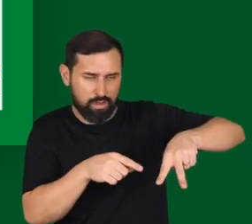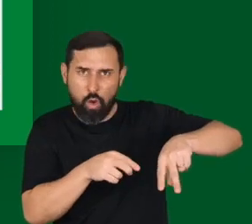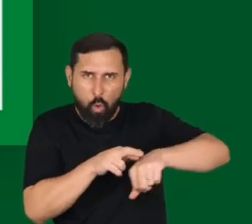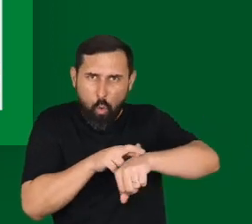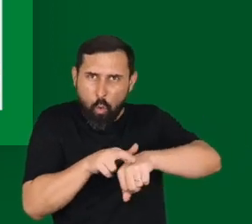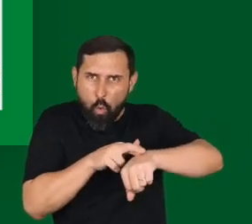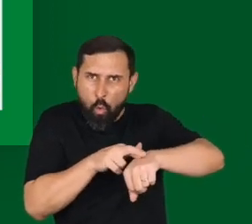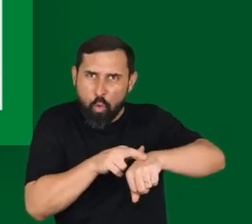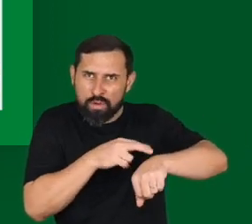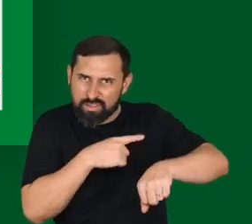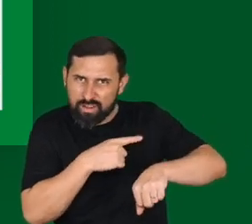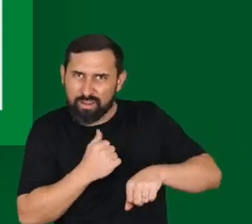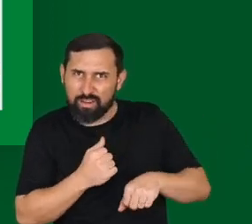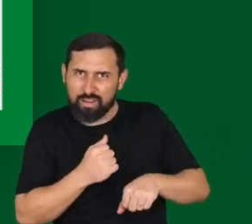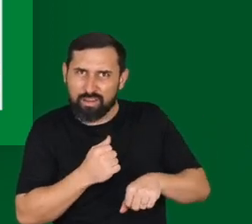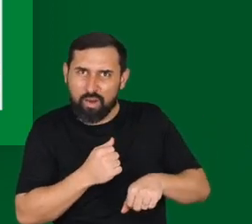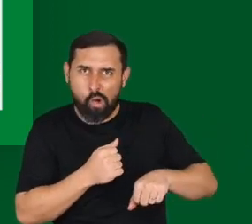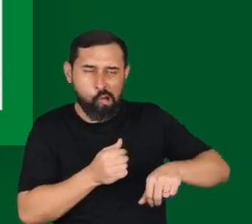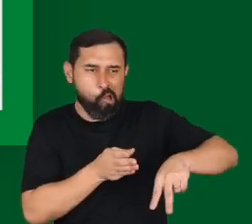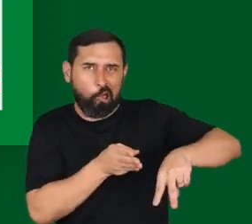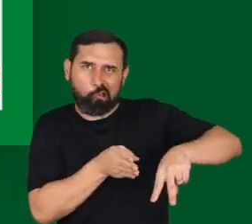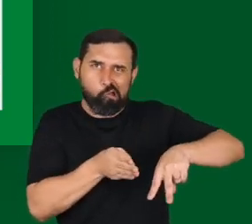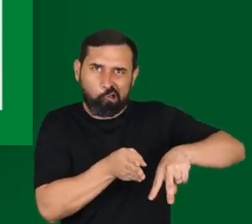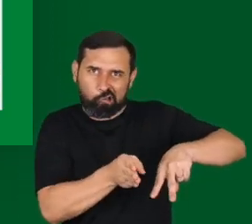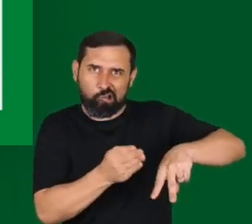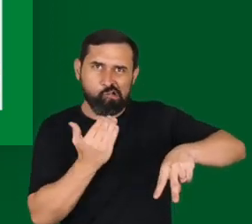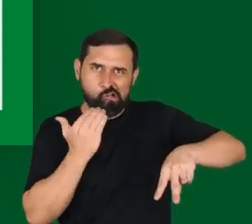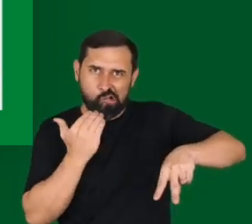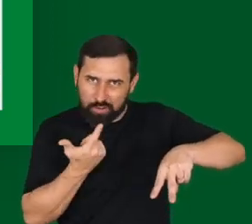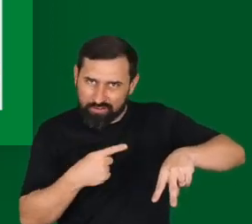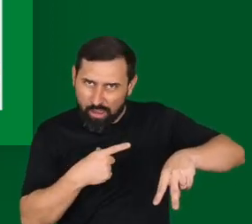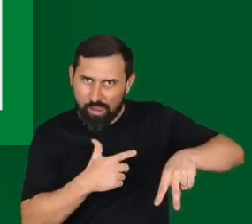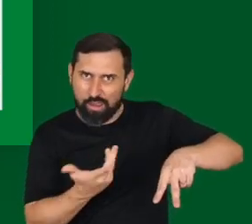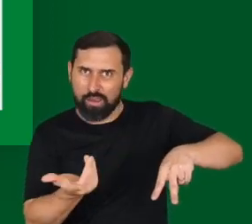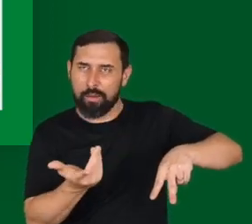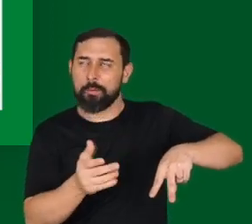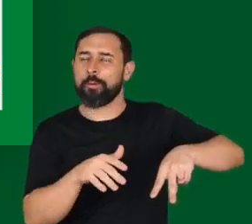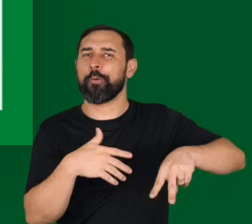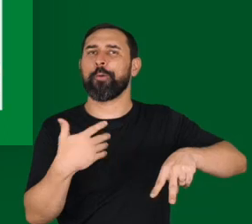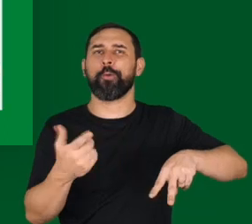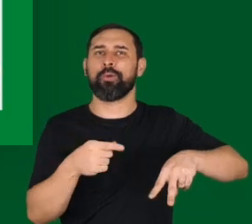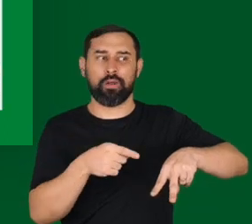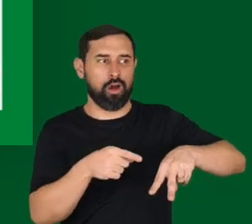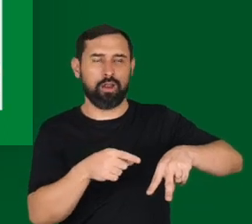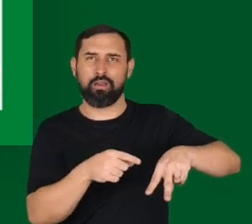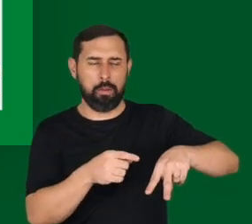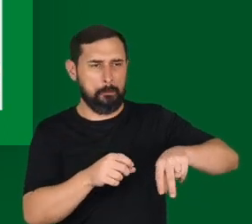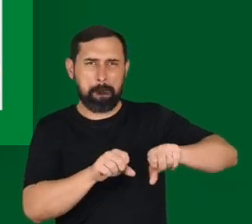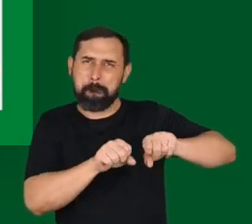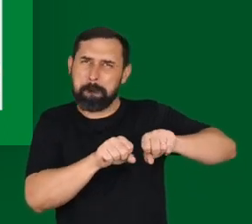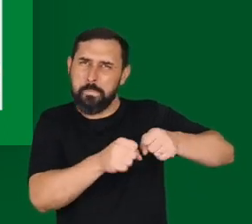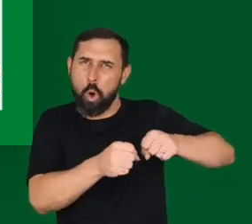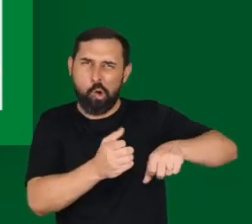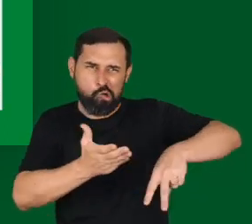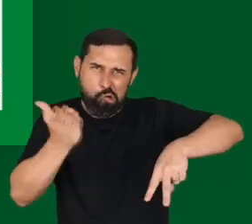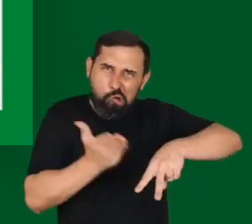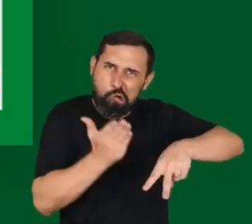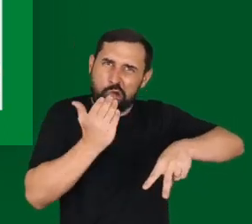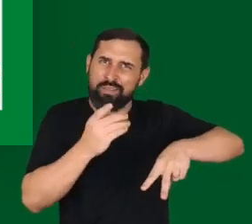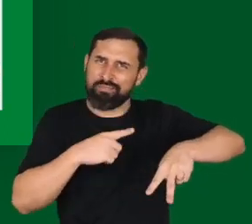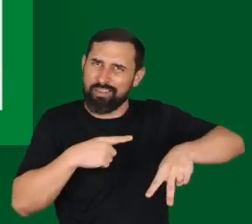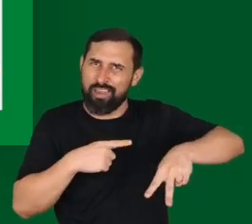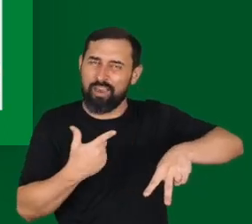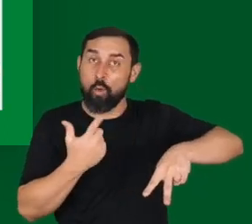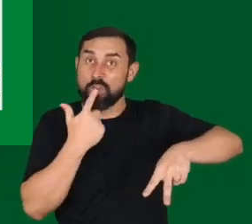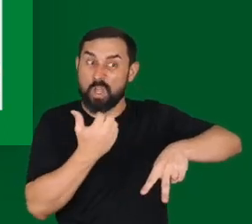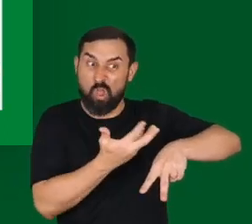e estigmas de trauma, né? Então, eu tenho um arroxeamento daquela perna, eu tenho um desalinhamento da perna, ou eu tenho um